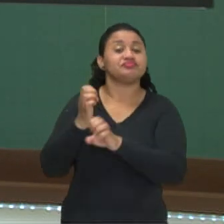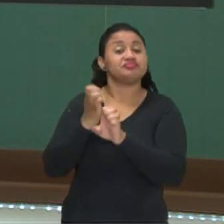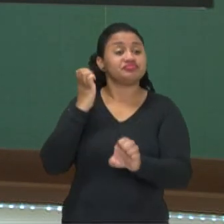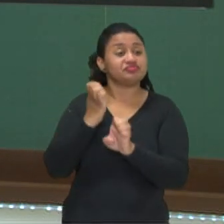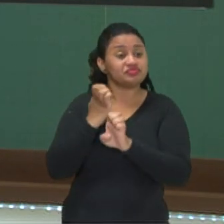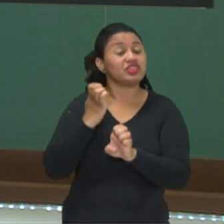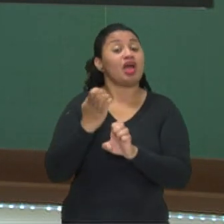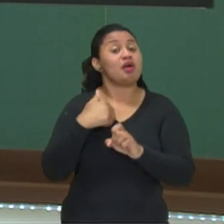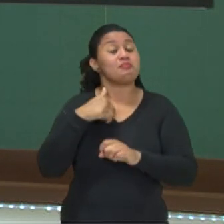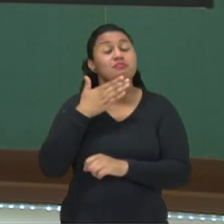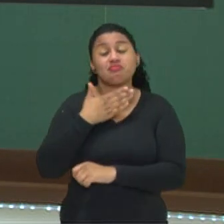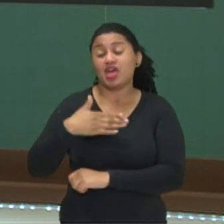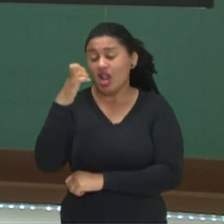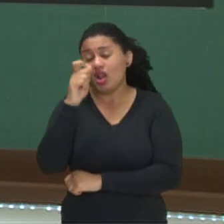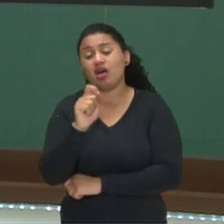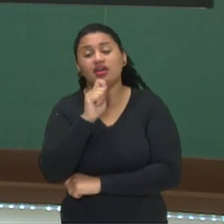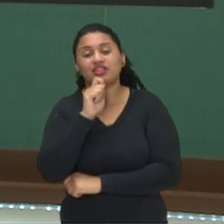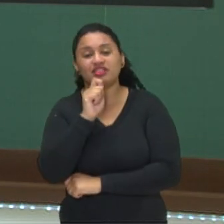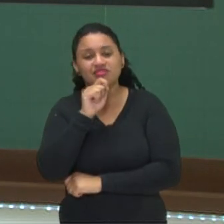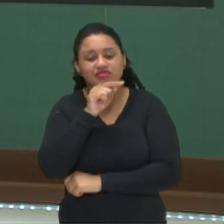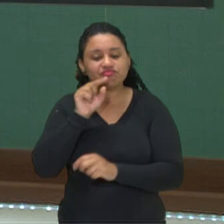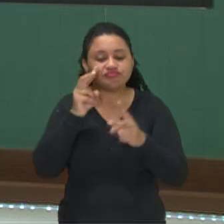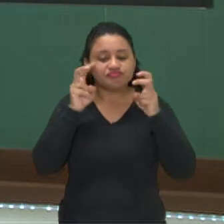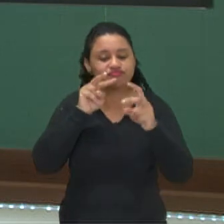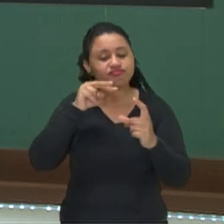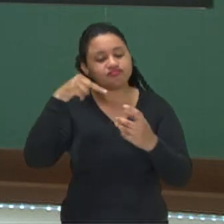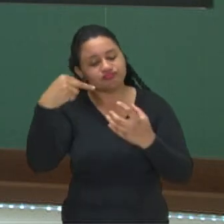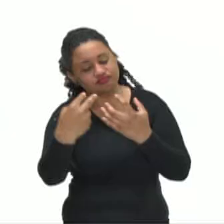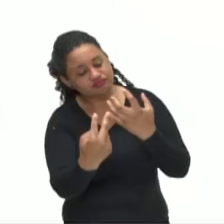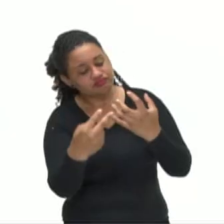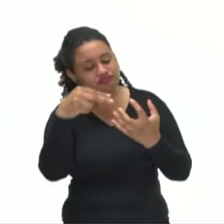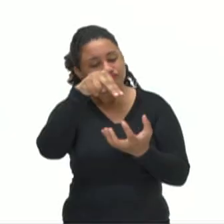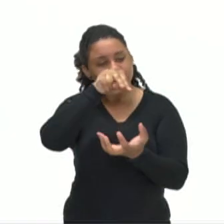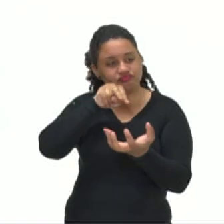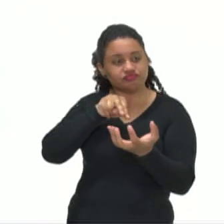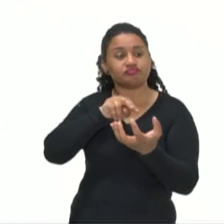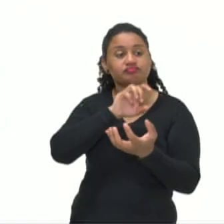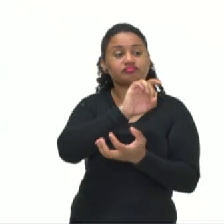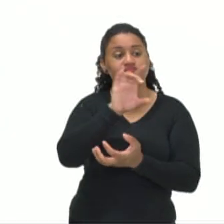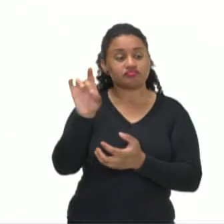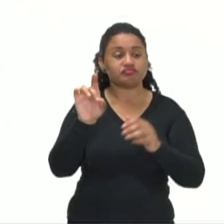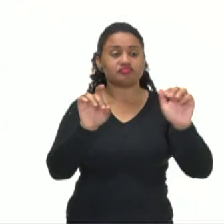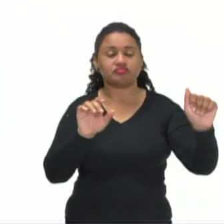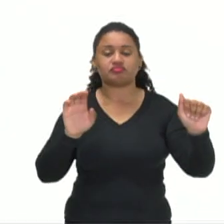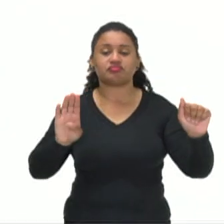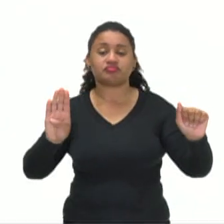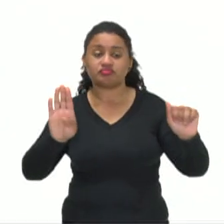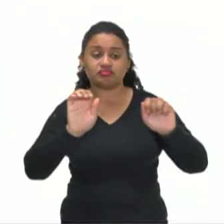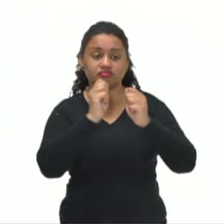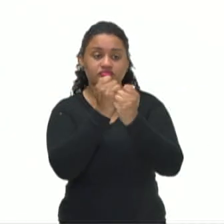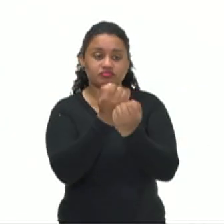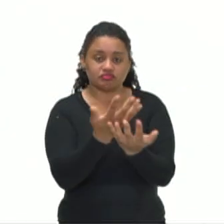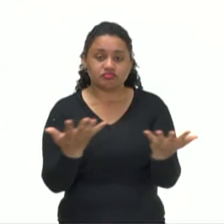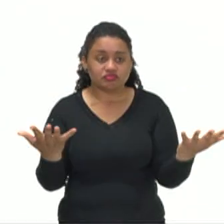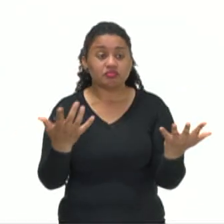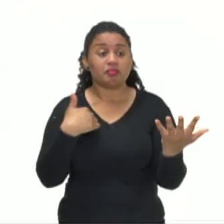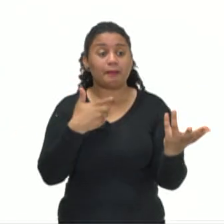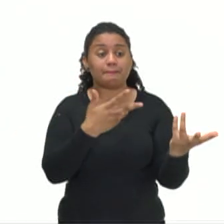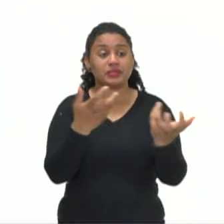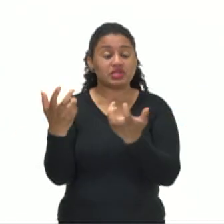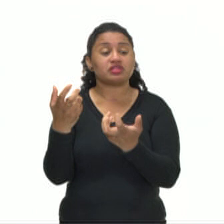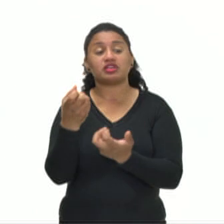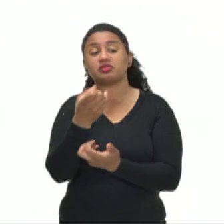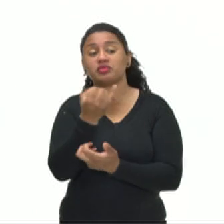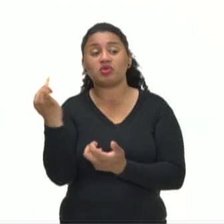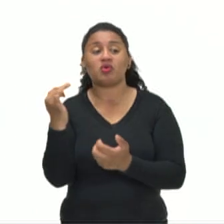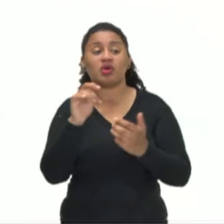ter que estar ainda melhor ainda nessa visão espacial. Vamos lá. Em cada uma das planificações abaixo, anote o número